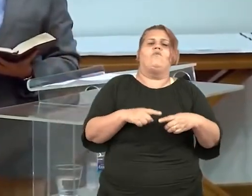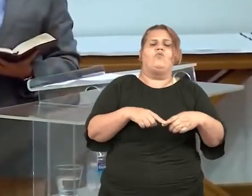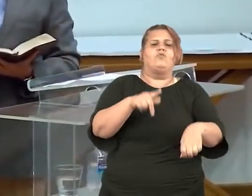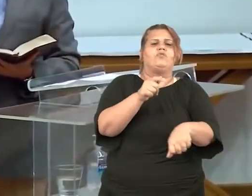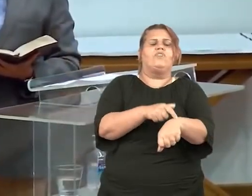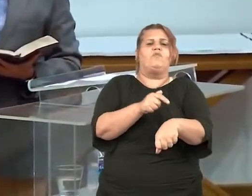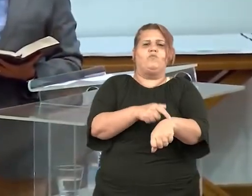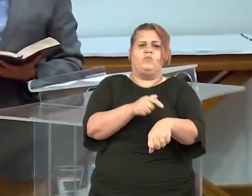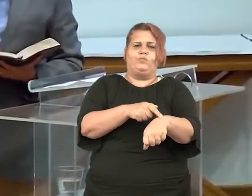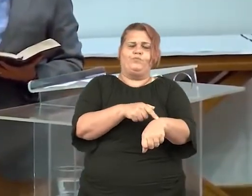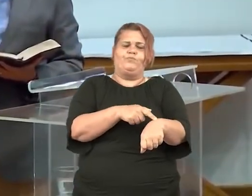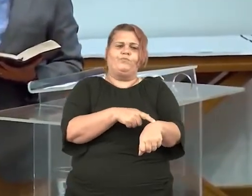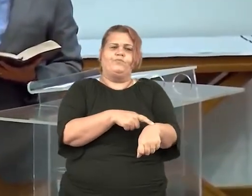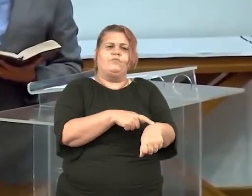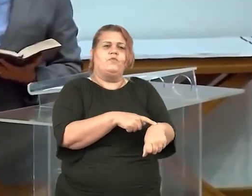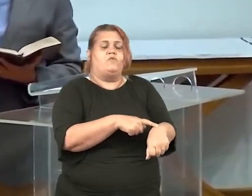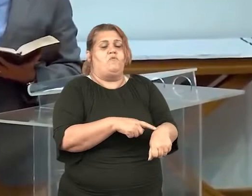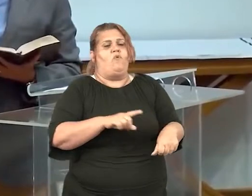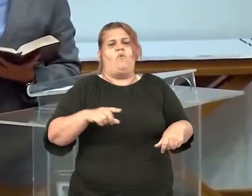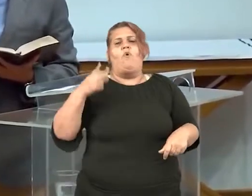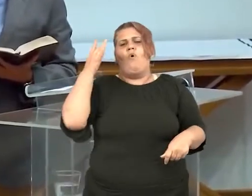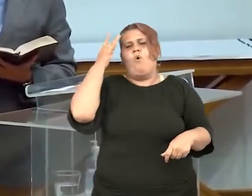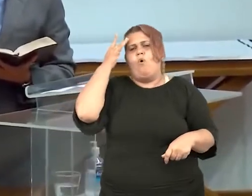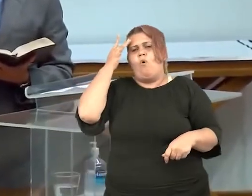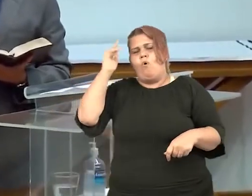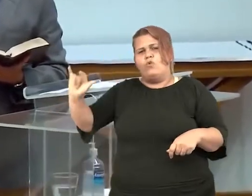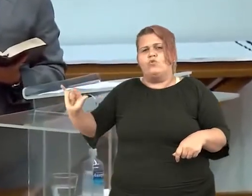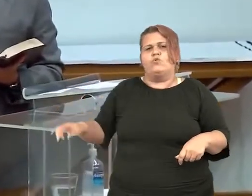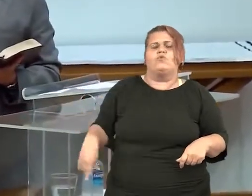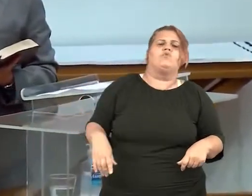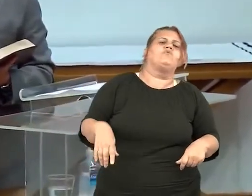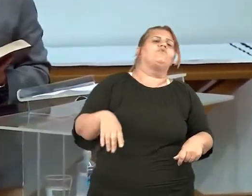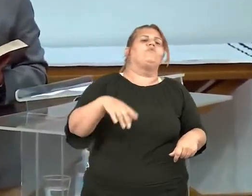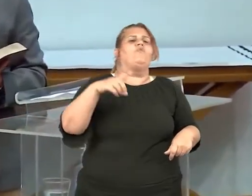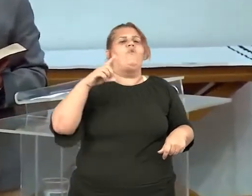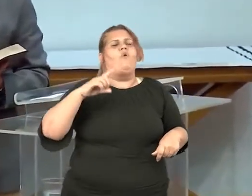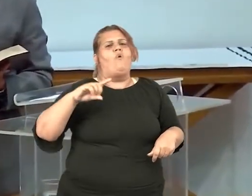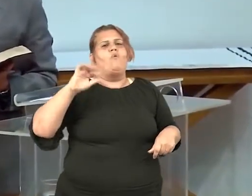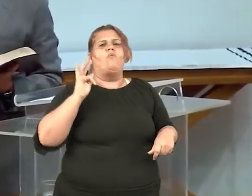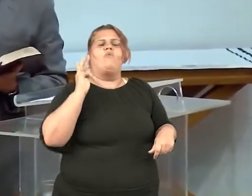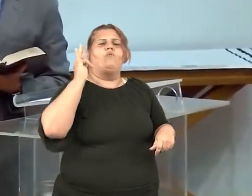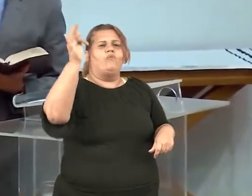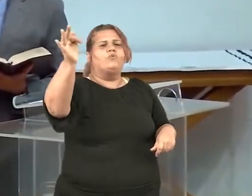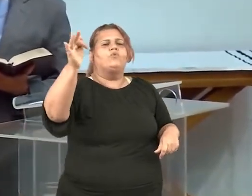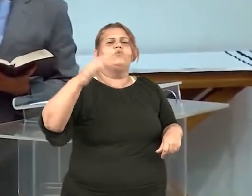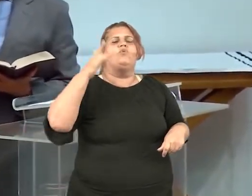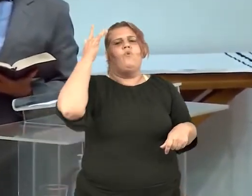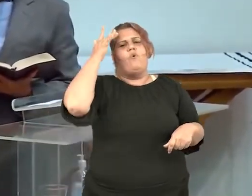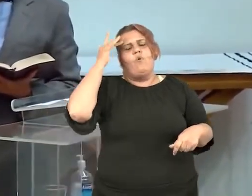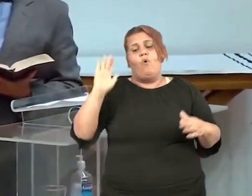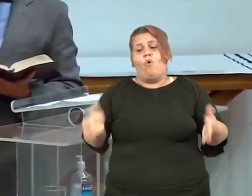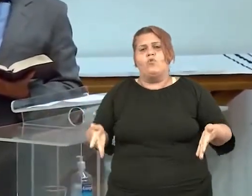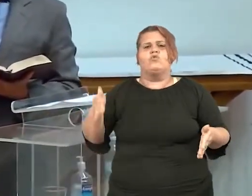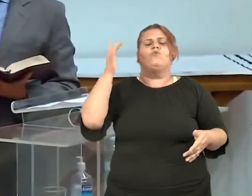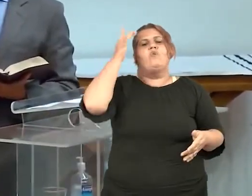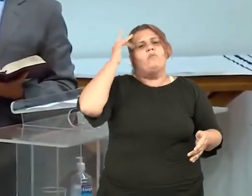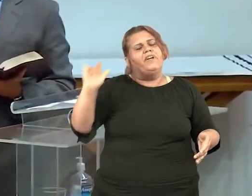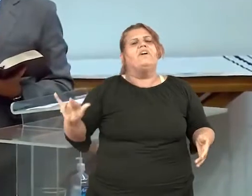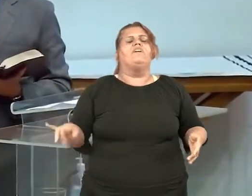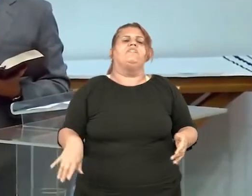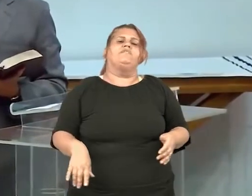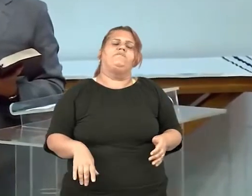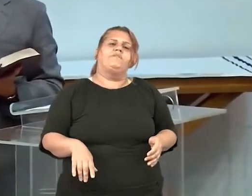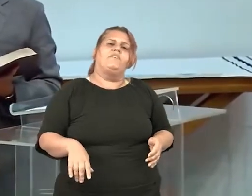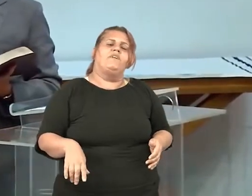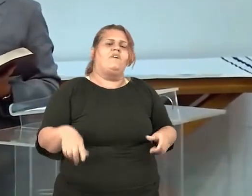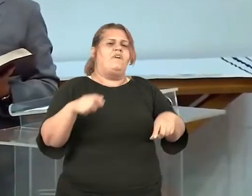hoje ou amanhã. Veja comigo, versículo 13, hoje ou amanhã. Esse